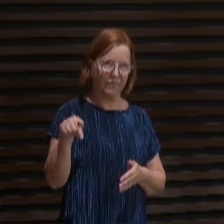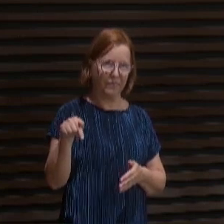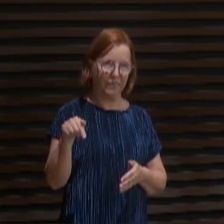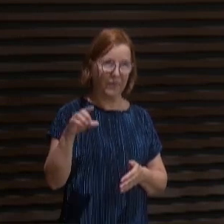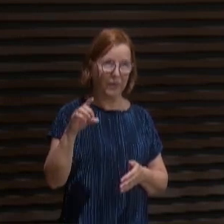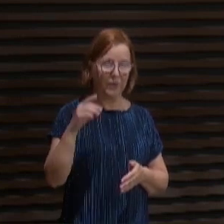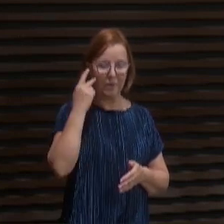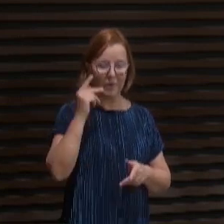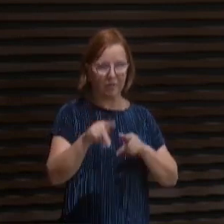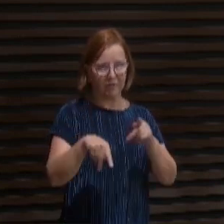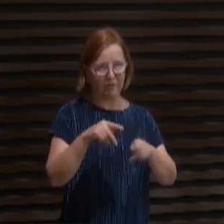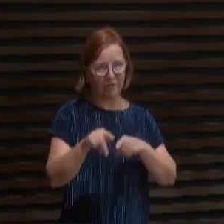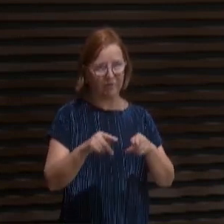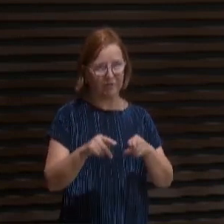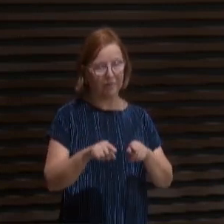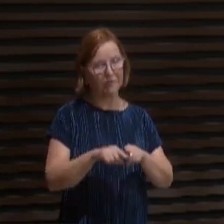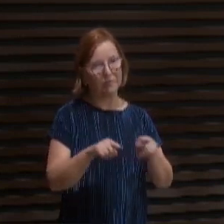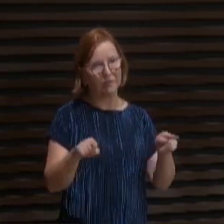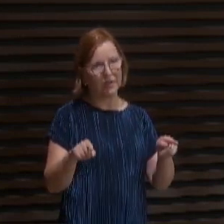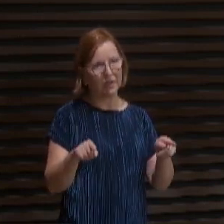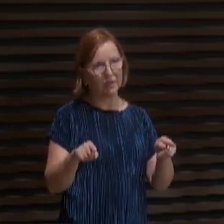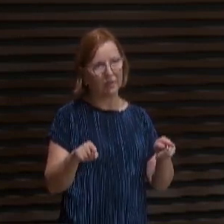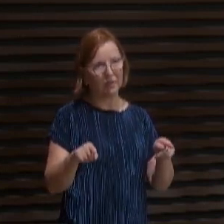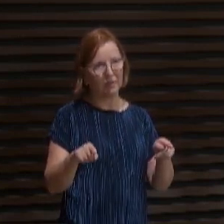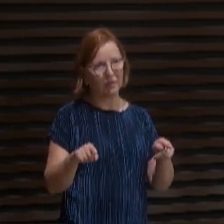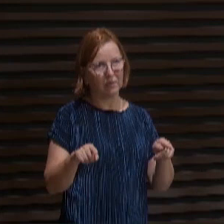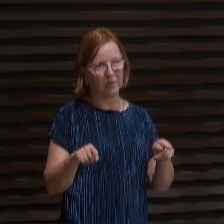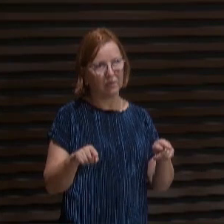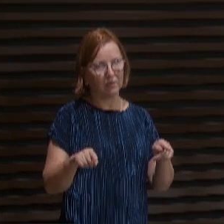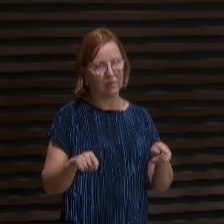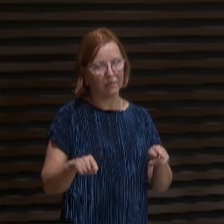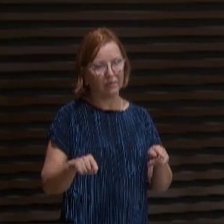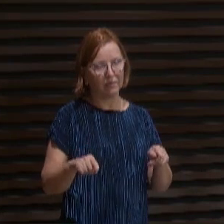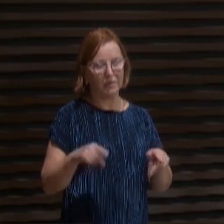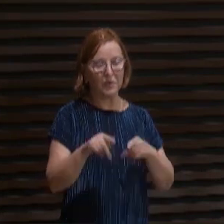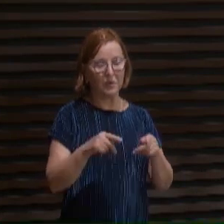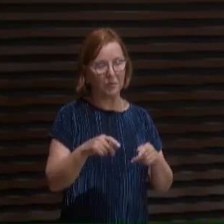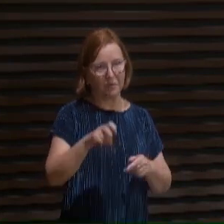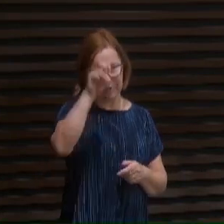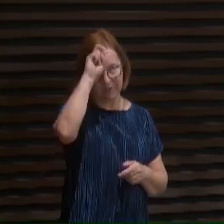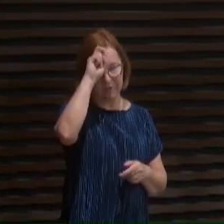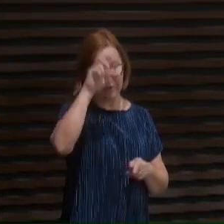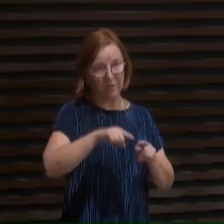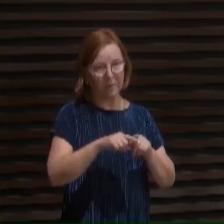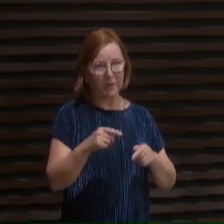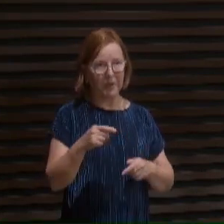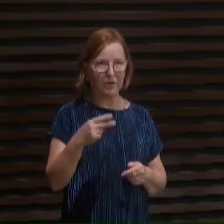o povo. Mas nos dois sinais, para o povo egípcio, mas nos dois